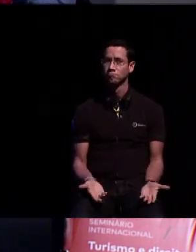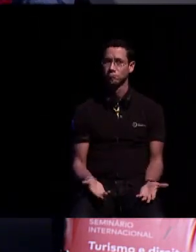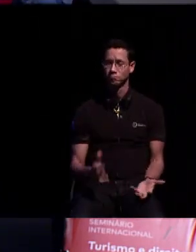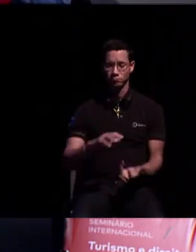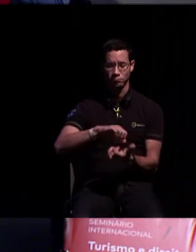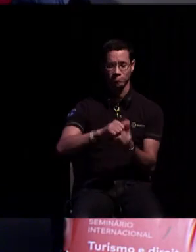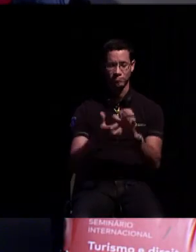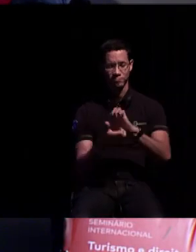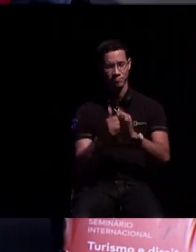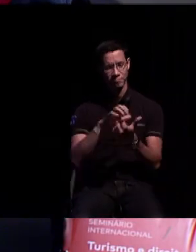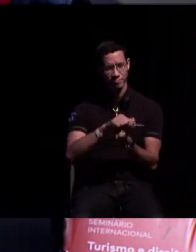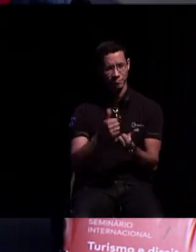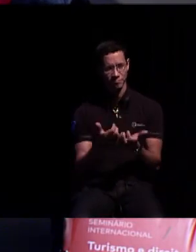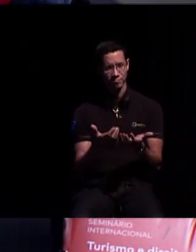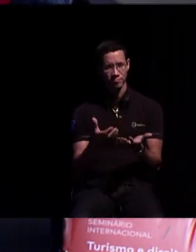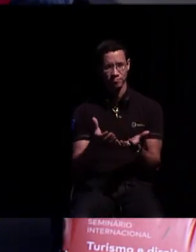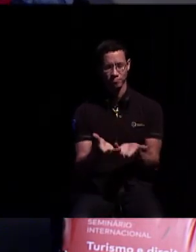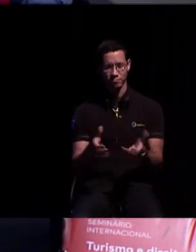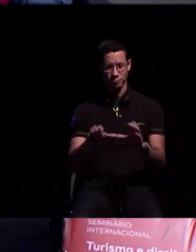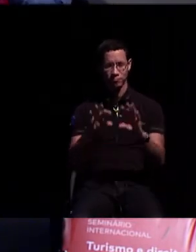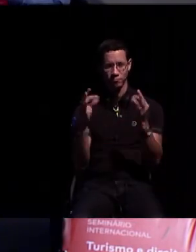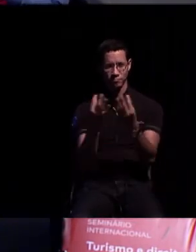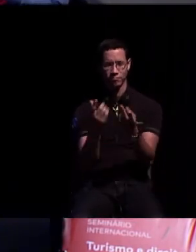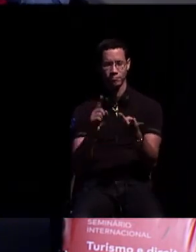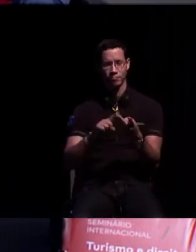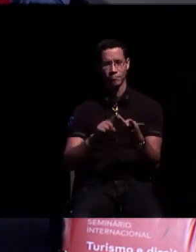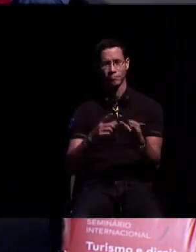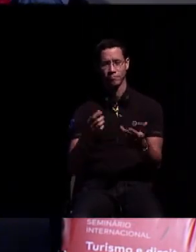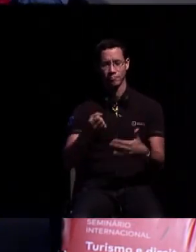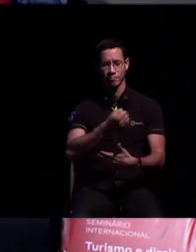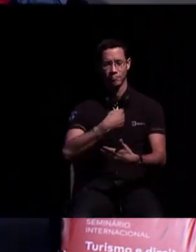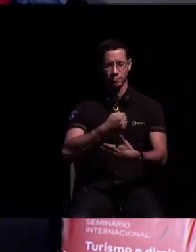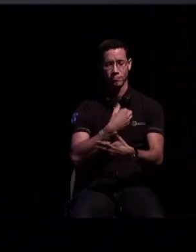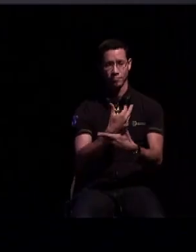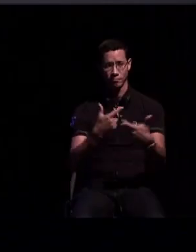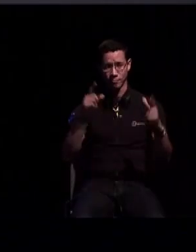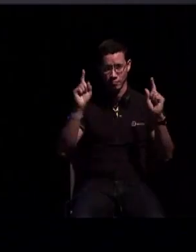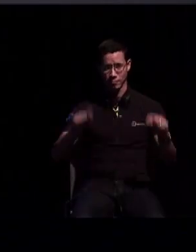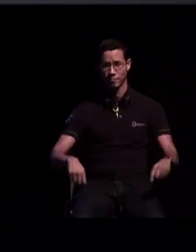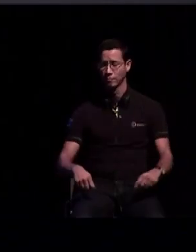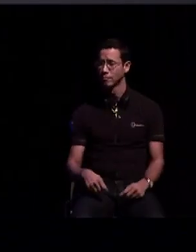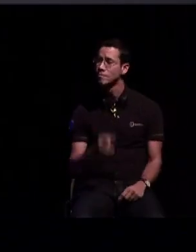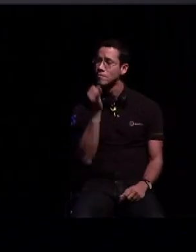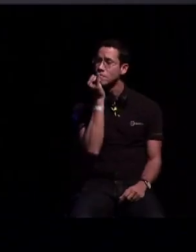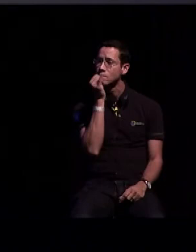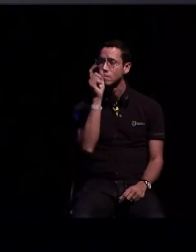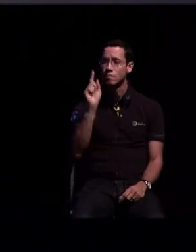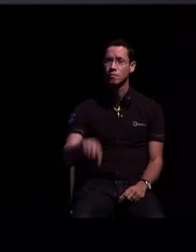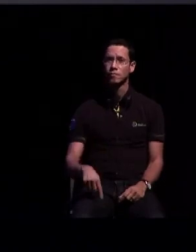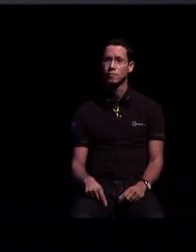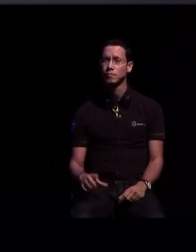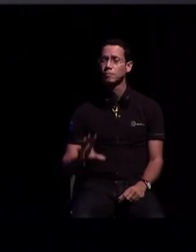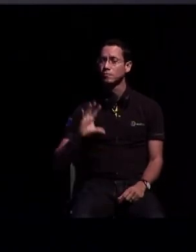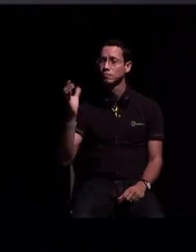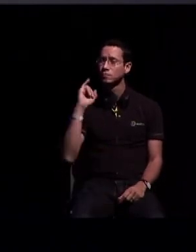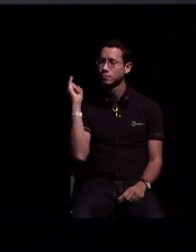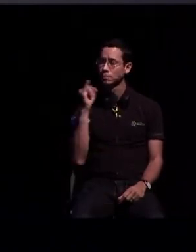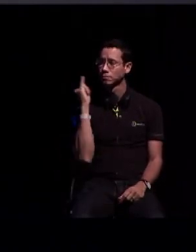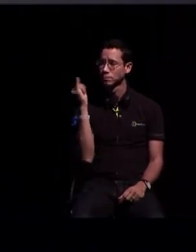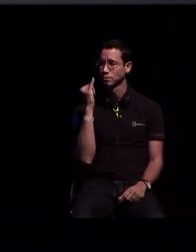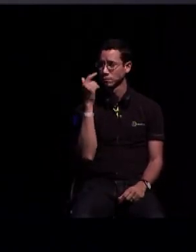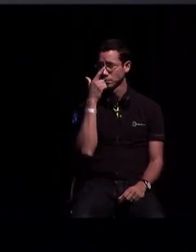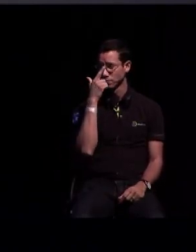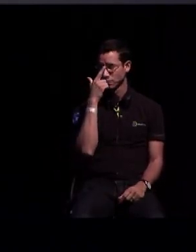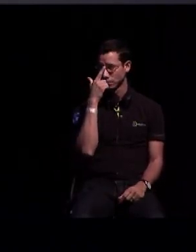como a culinária, porque tem uma coisa extremamente importante, pessoal, que é o fato de que